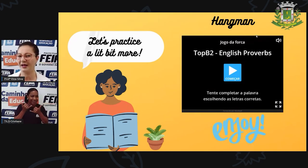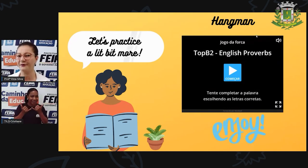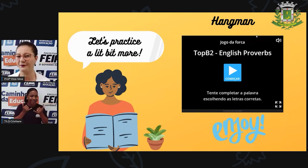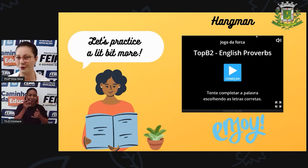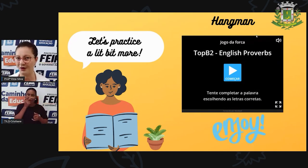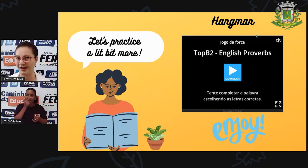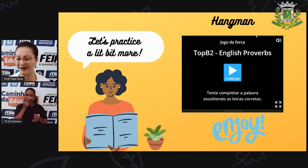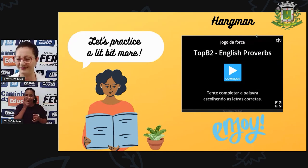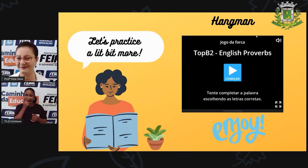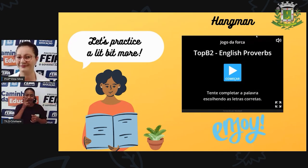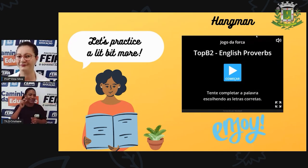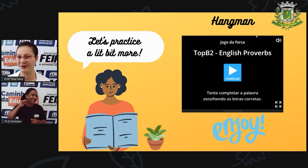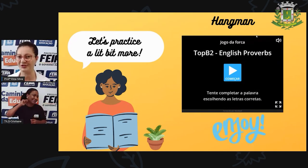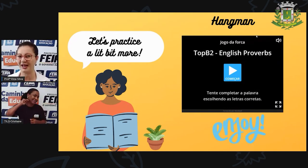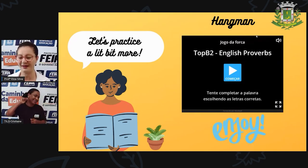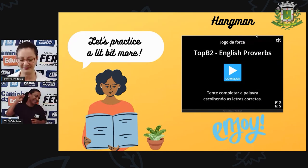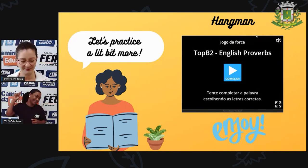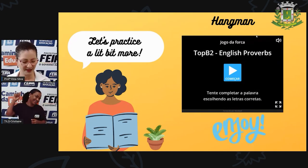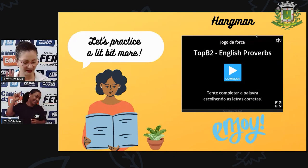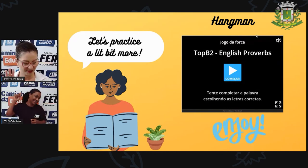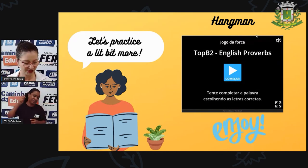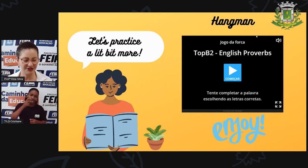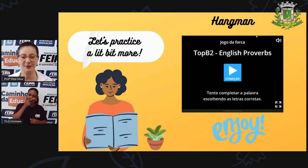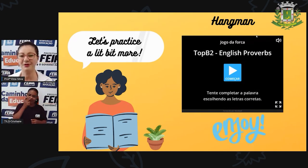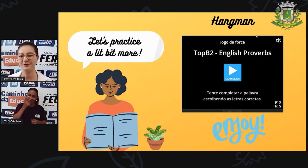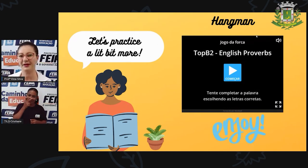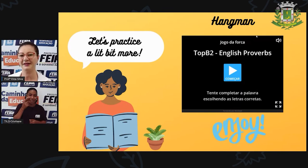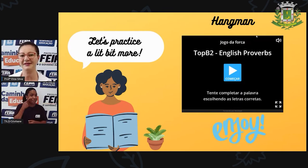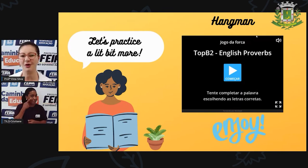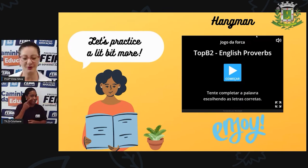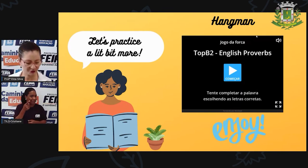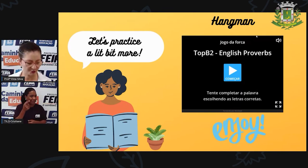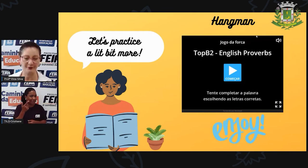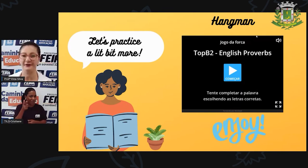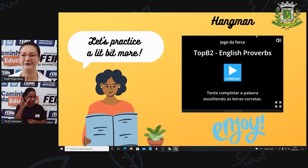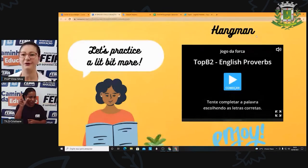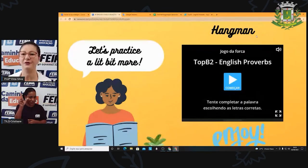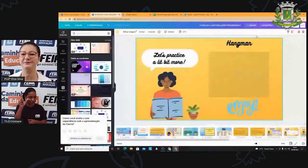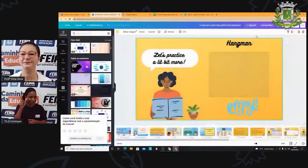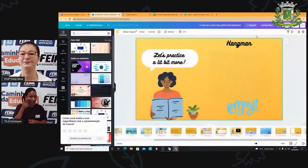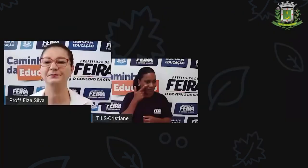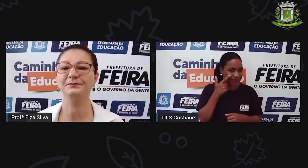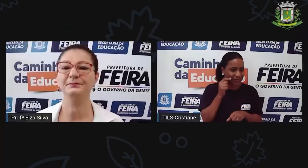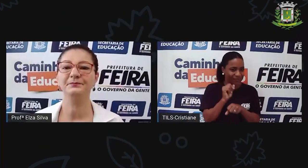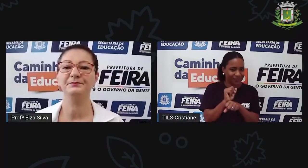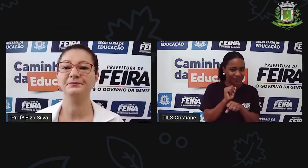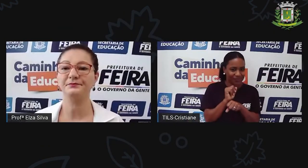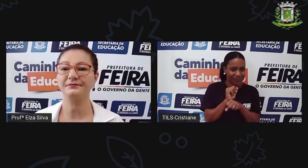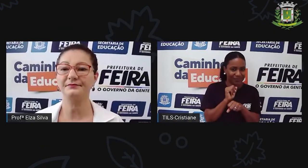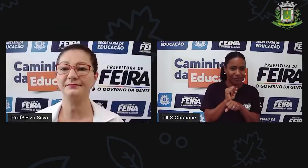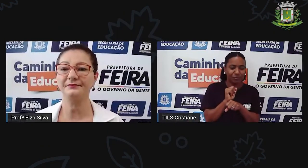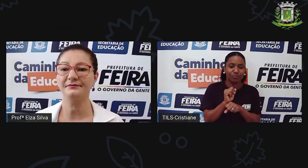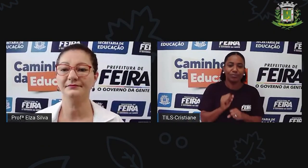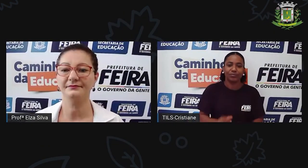que se acendeia a cor. Vamos lá? Just a moment, please. Só um minutinho, por favor. Um.